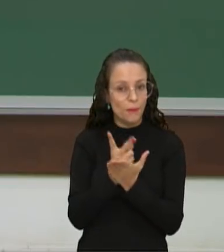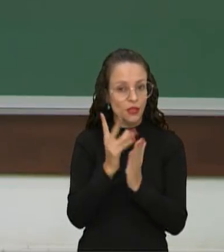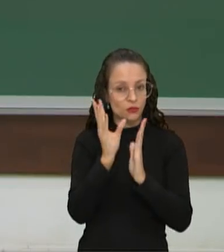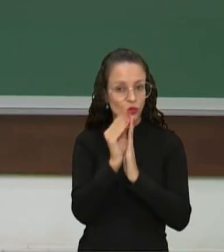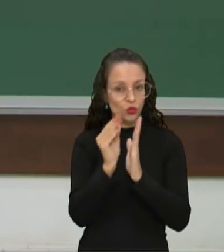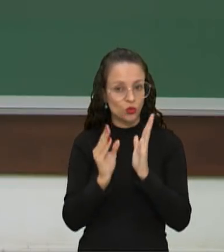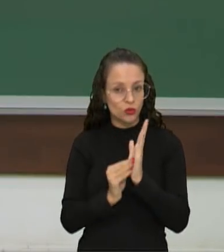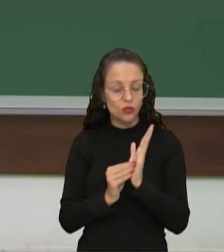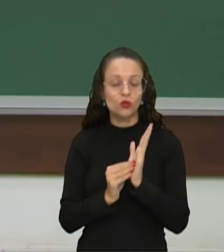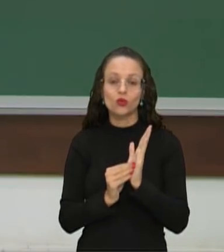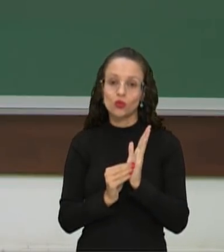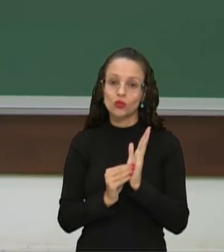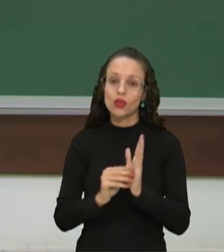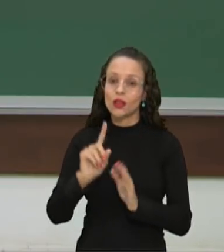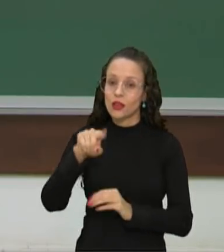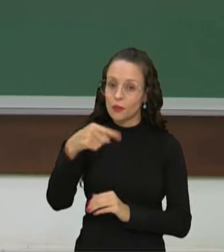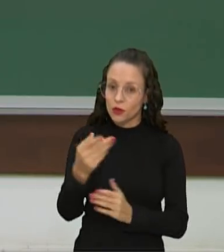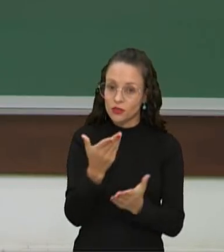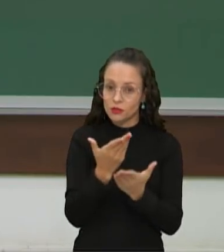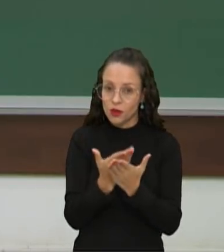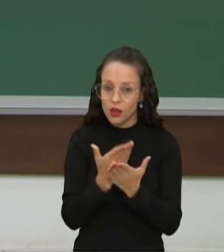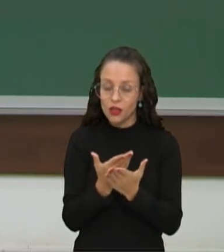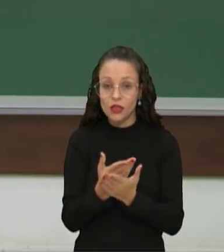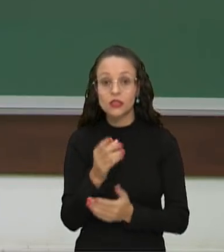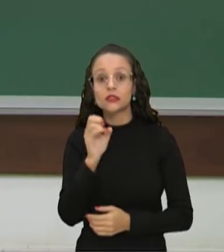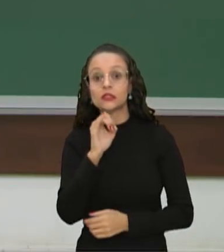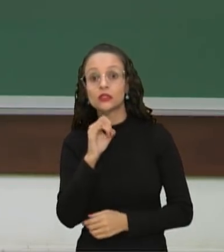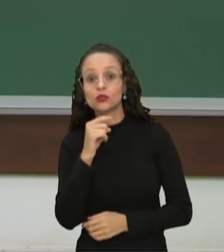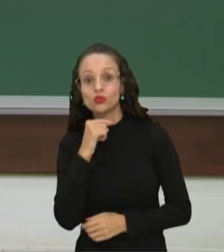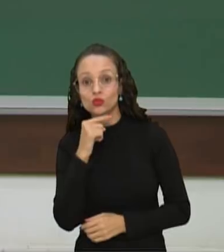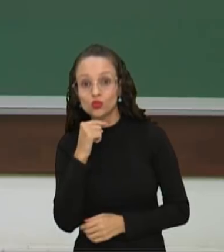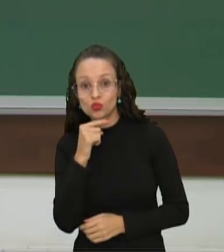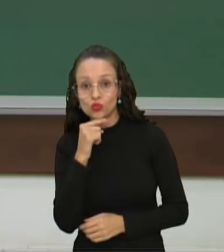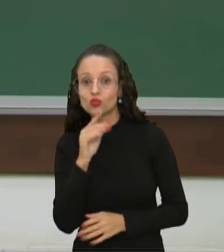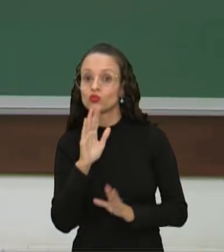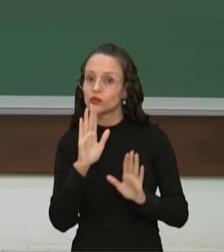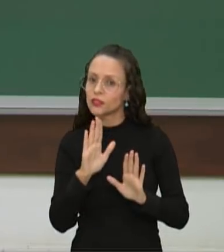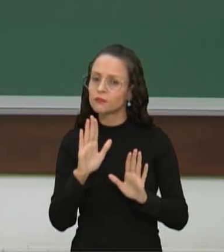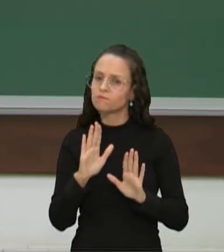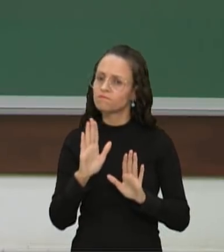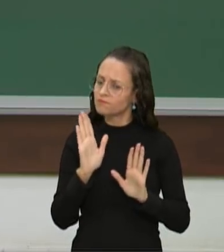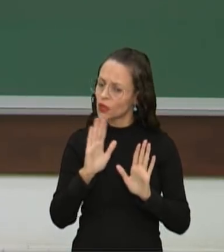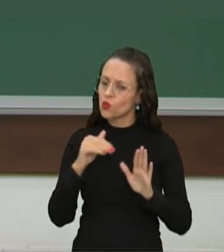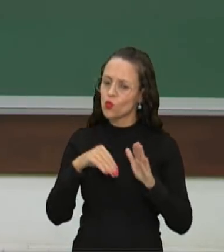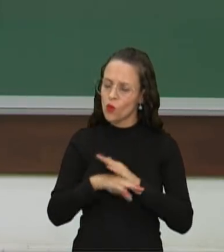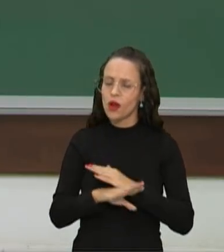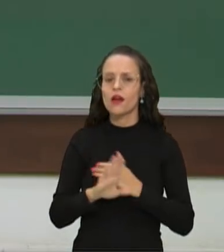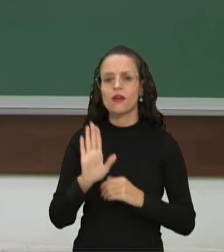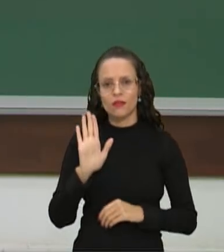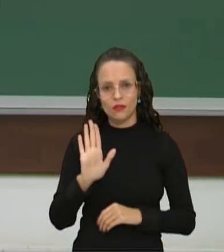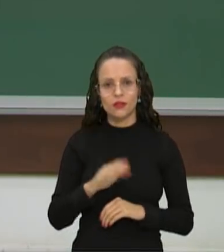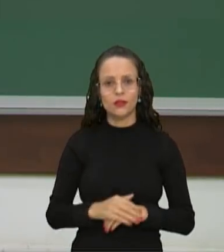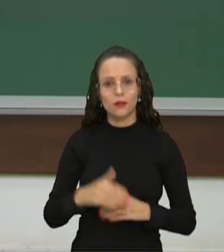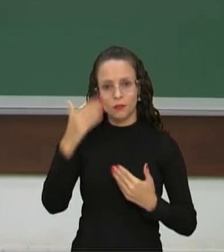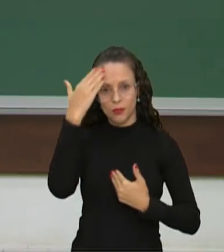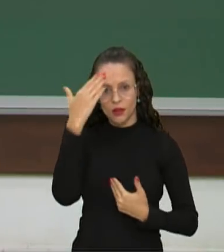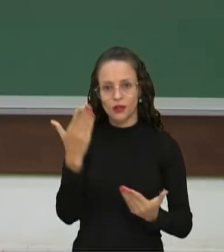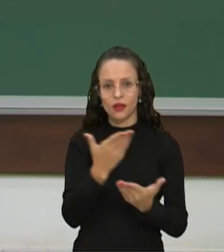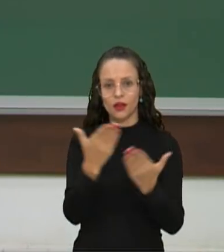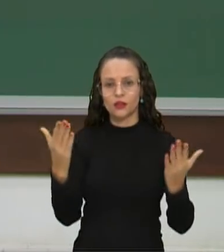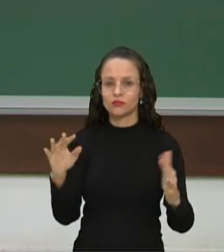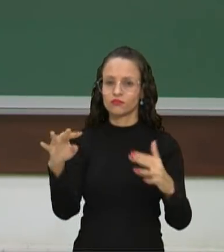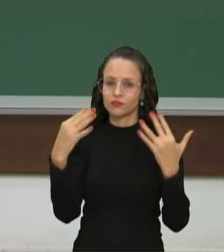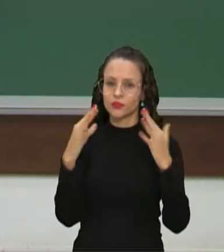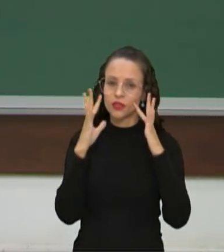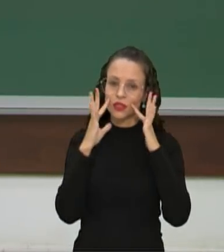conteúdo. Então venham já para a aula que vem, né, com dúvidas para a gente tirar durante a aula, ok? Gente, obrigada, agradeço vocês por essa